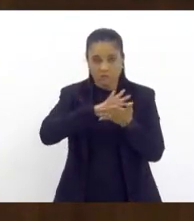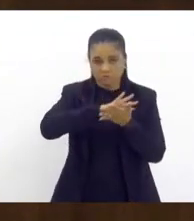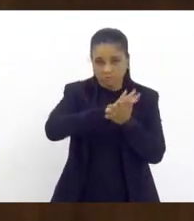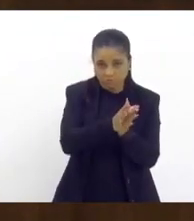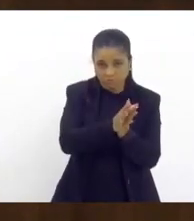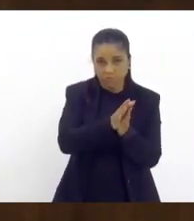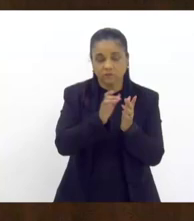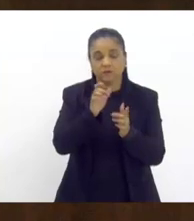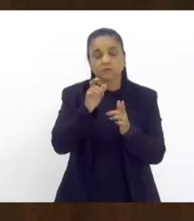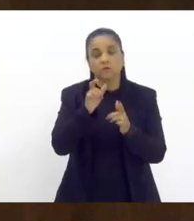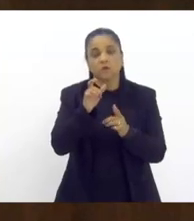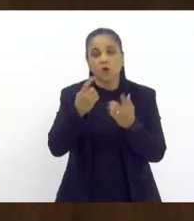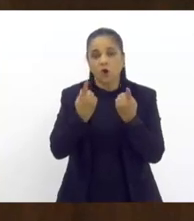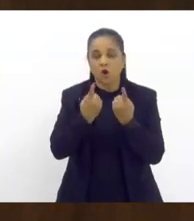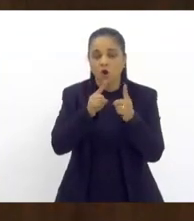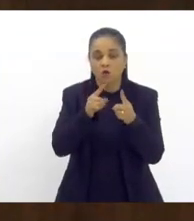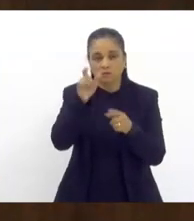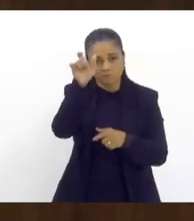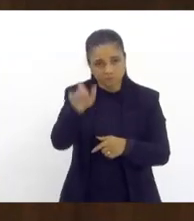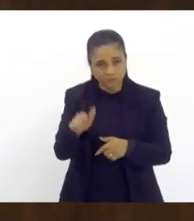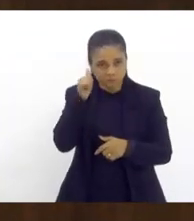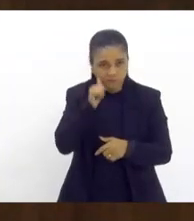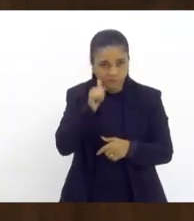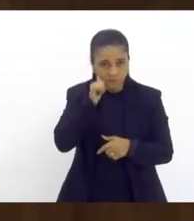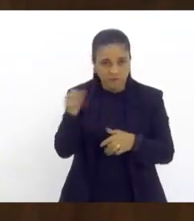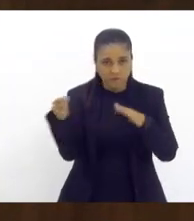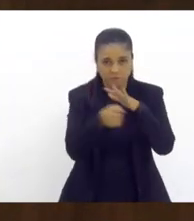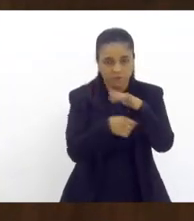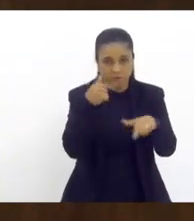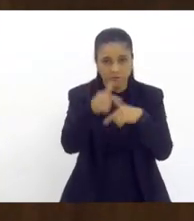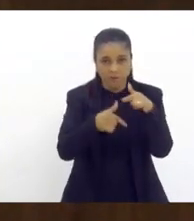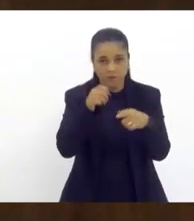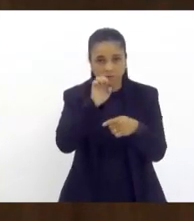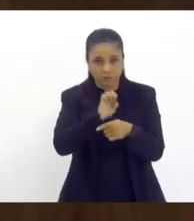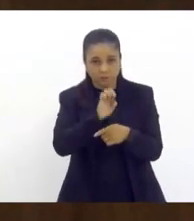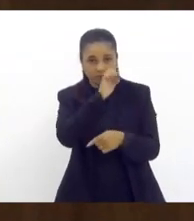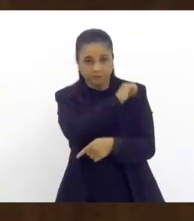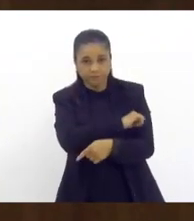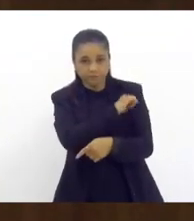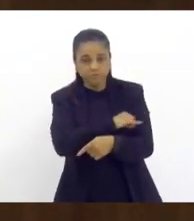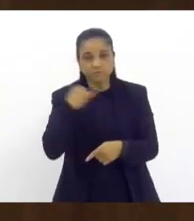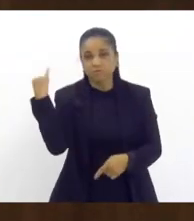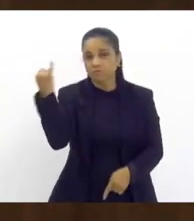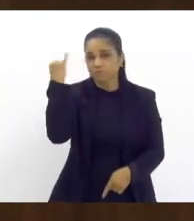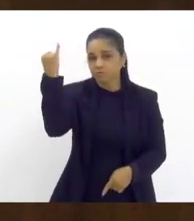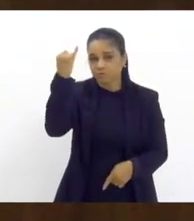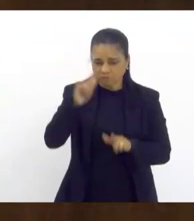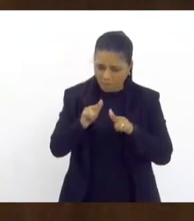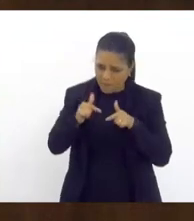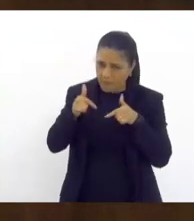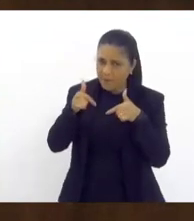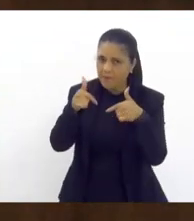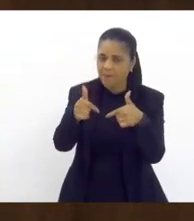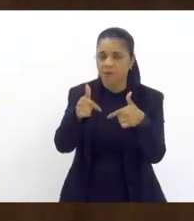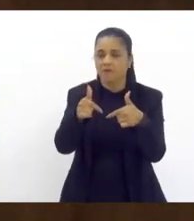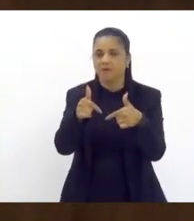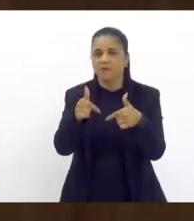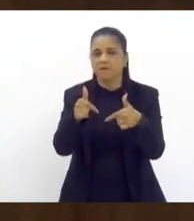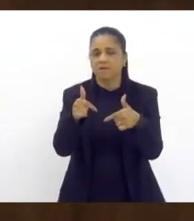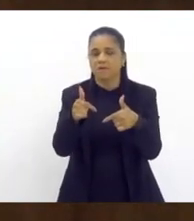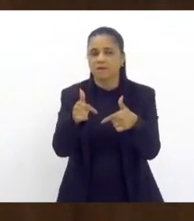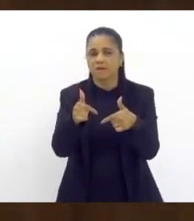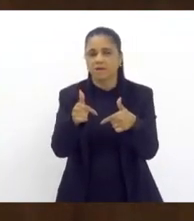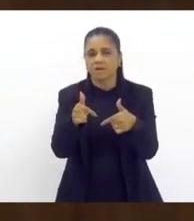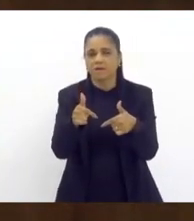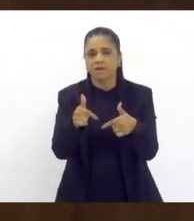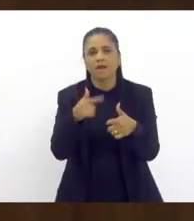de mulheres no mercado de trabalho no âmbito do Estado do Rio de Janeiro. Importantíssima essa iniciativa,